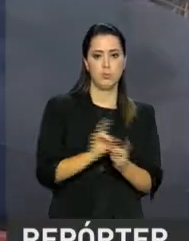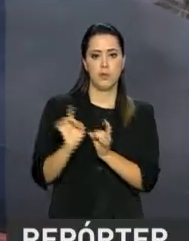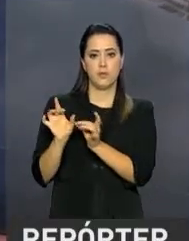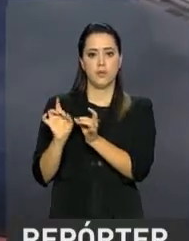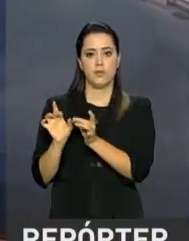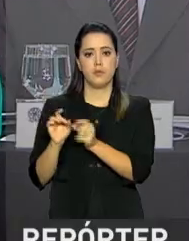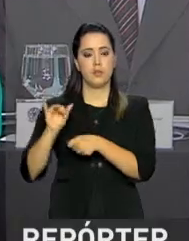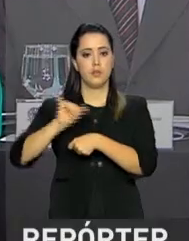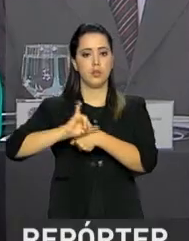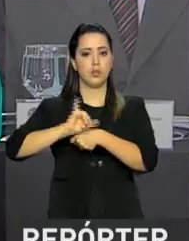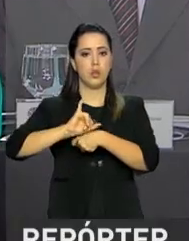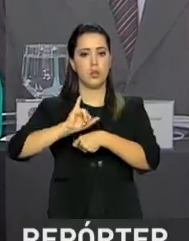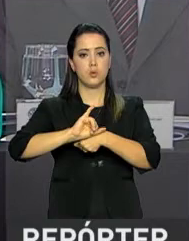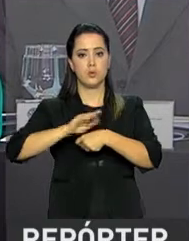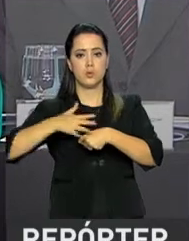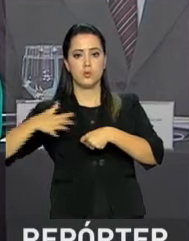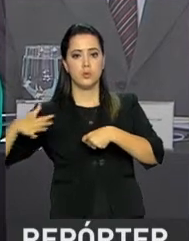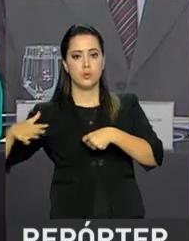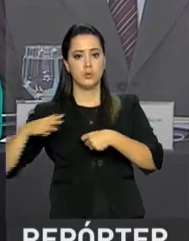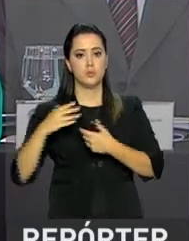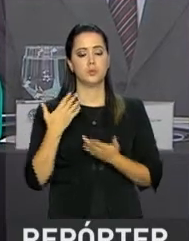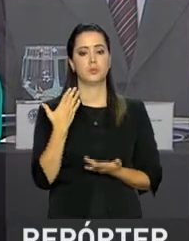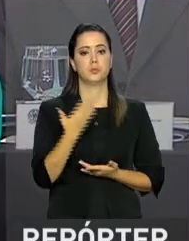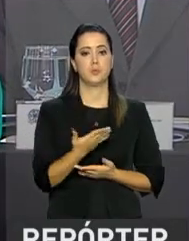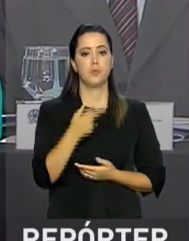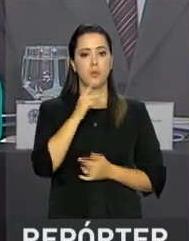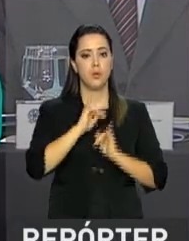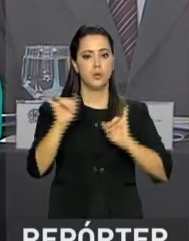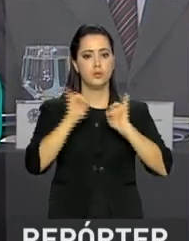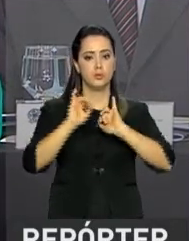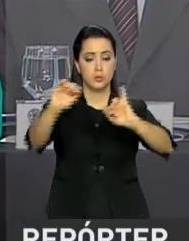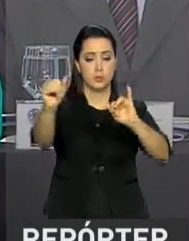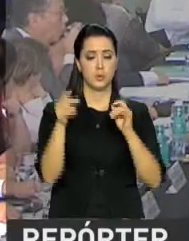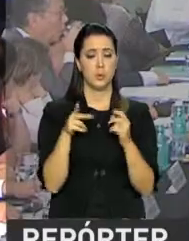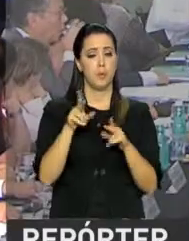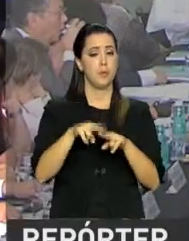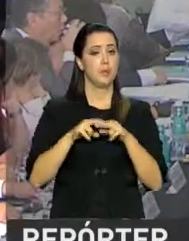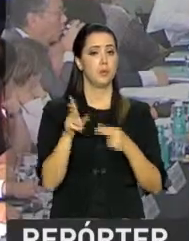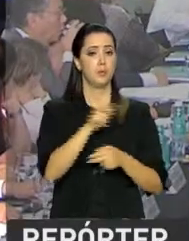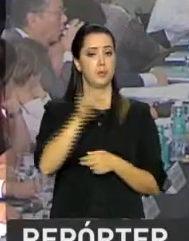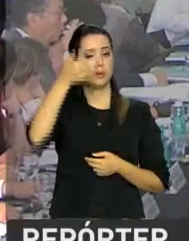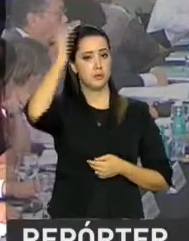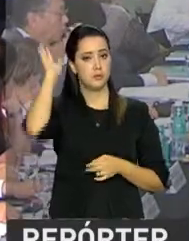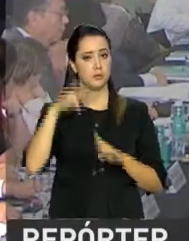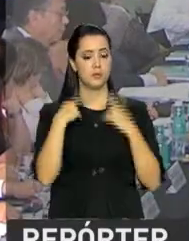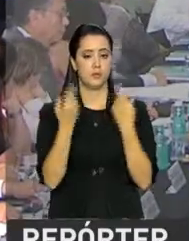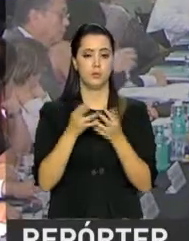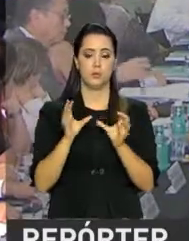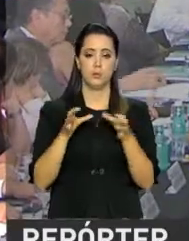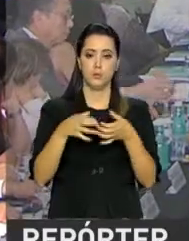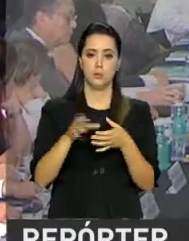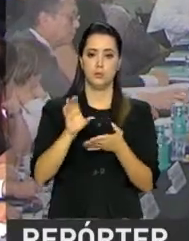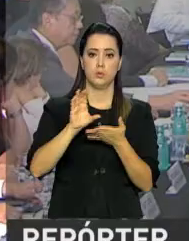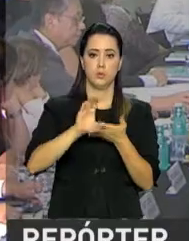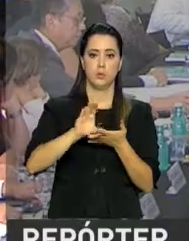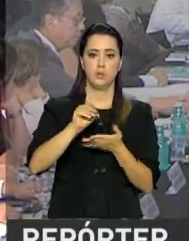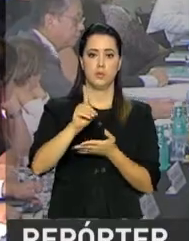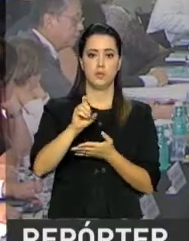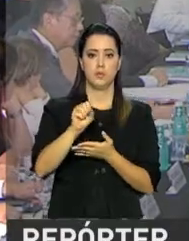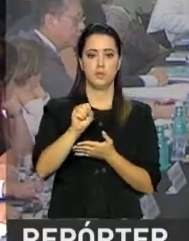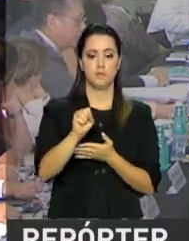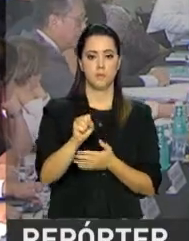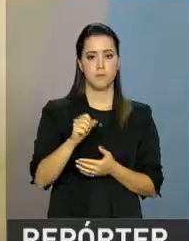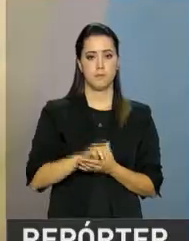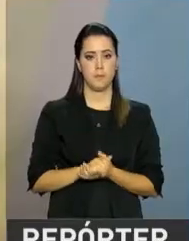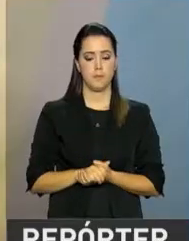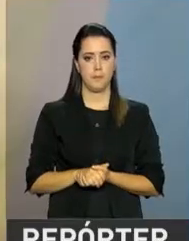aço e alumínio. O anúncio foi feito pelo presidente Michel Temer durante a reunião do Conselho de Desenvolvimento Econômico e